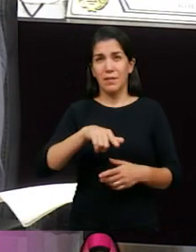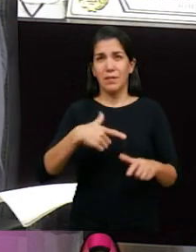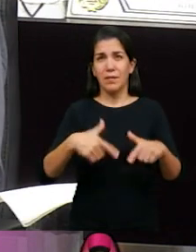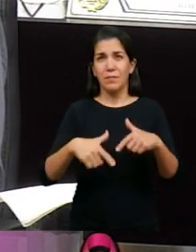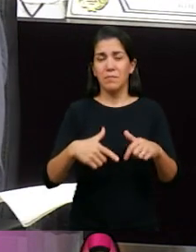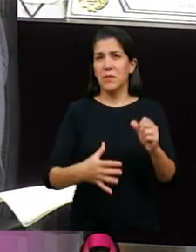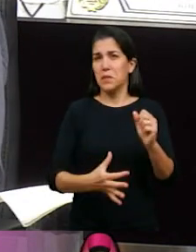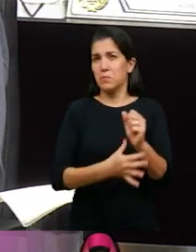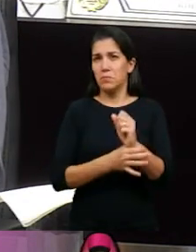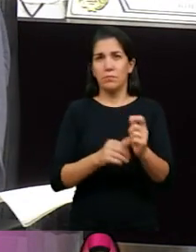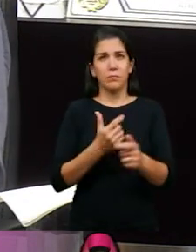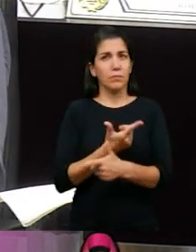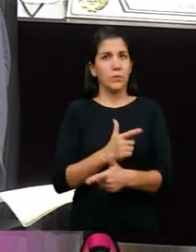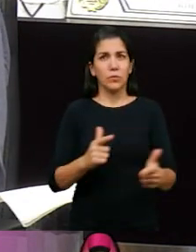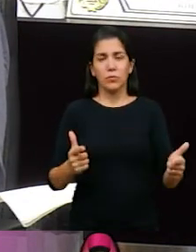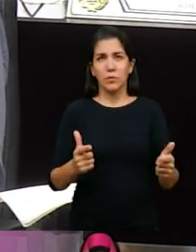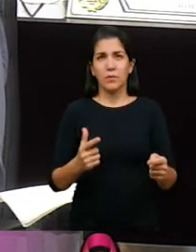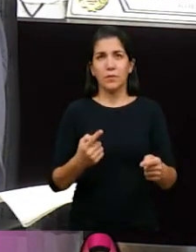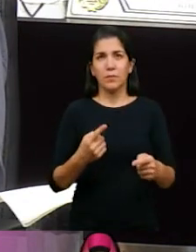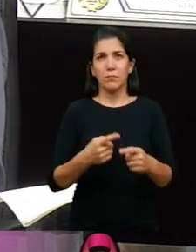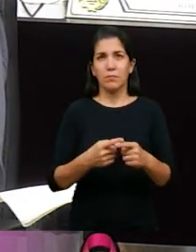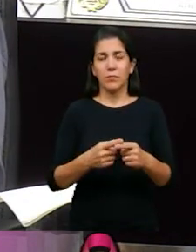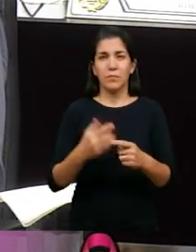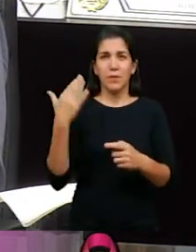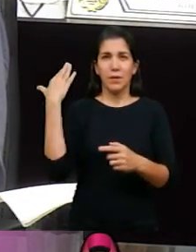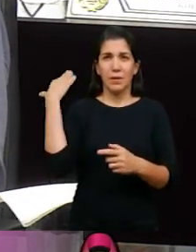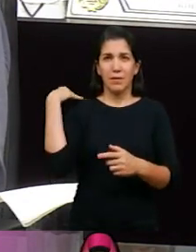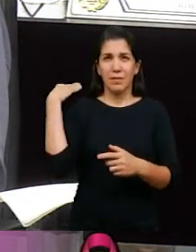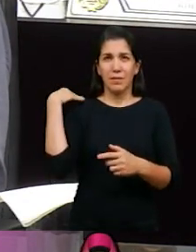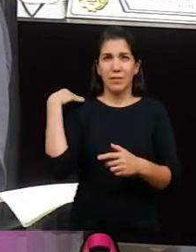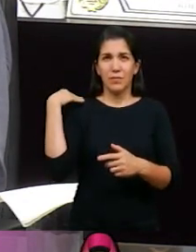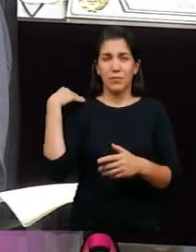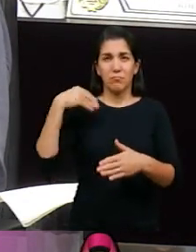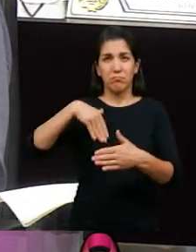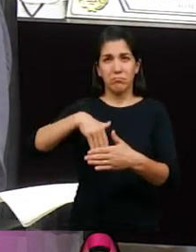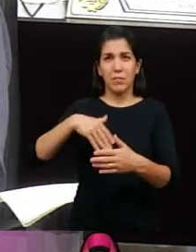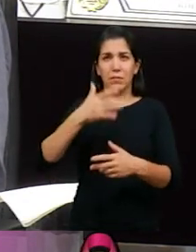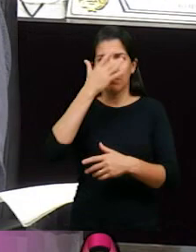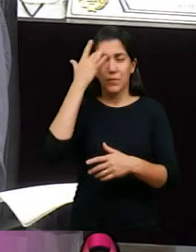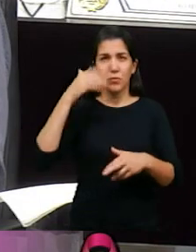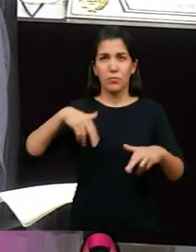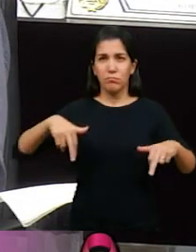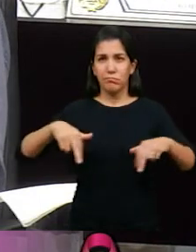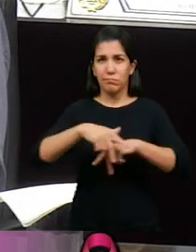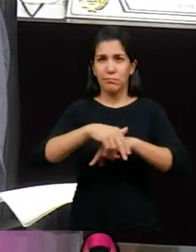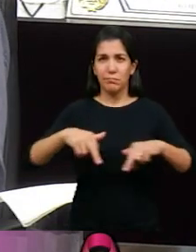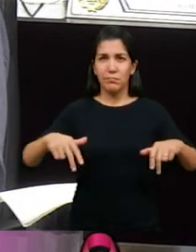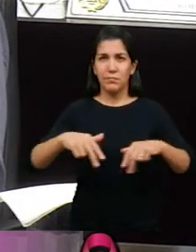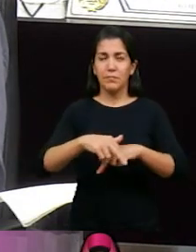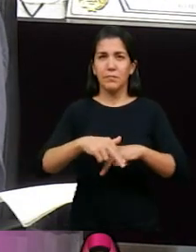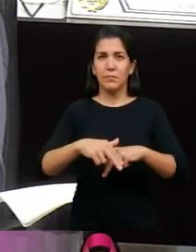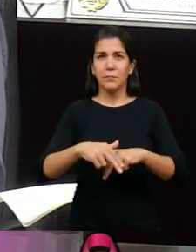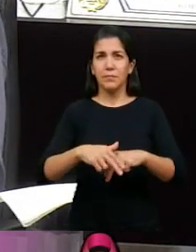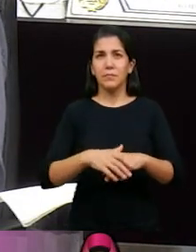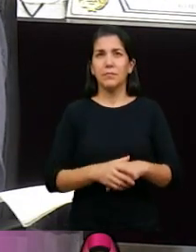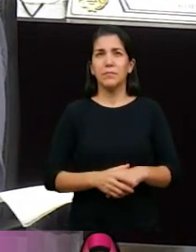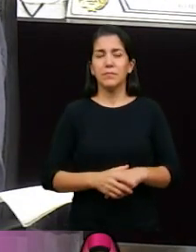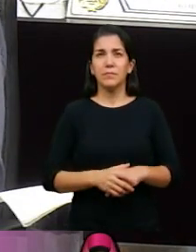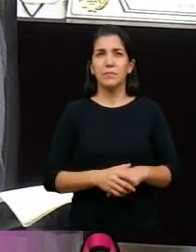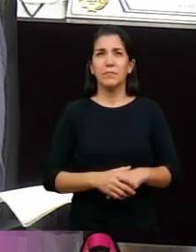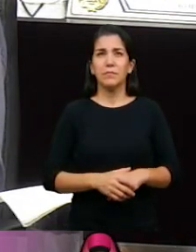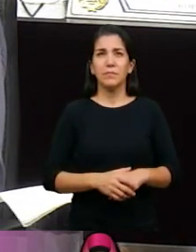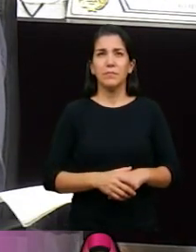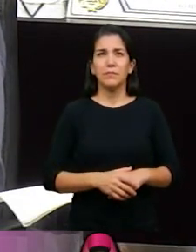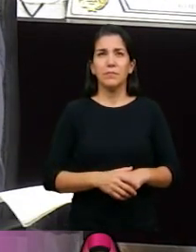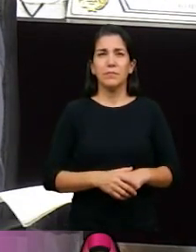para eles, porque eles ficam de costas para as pessoas que transitam ali, foi gasto